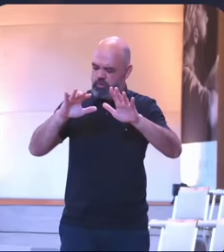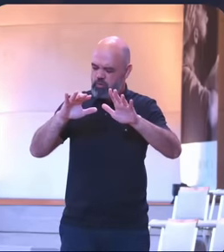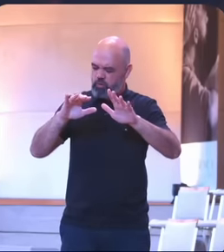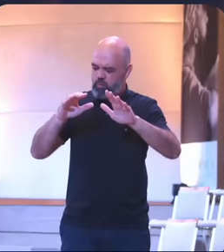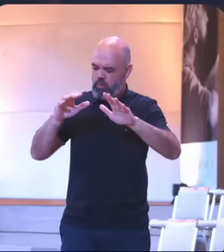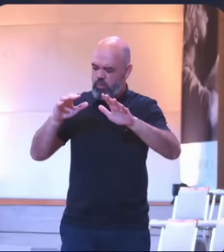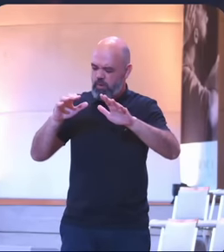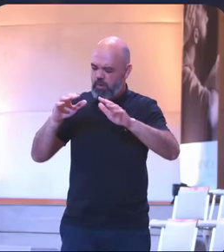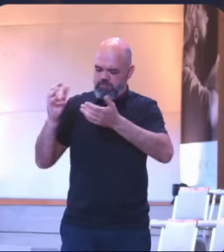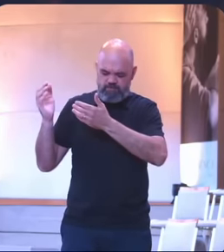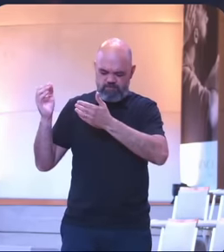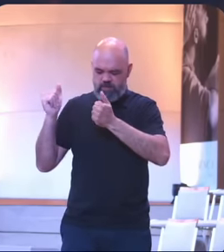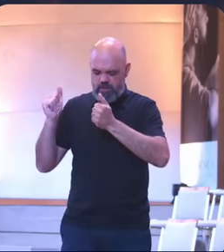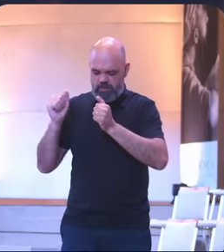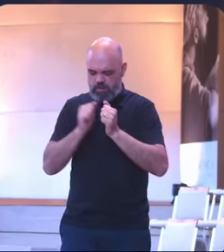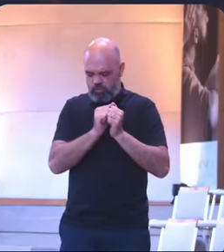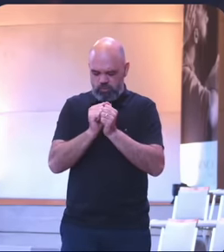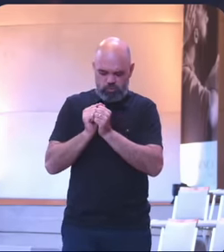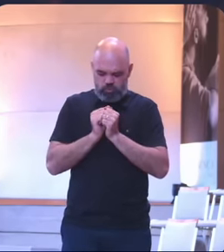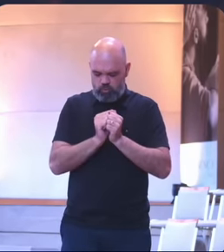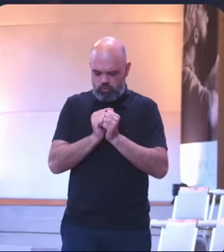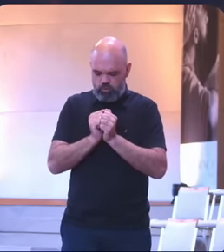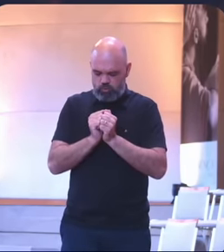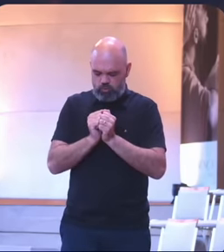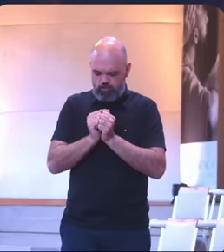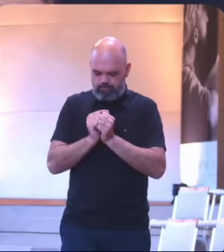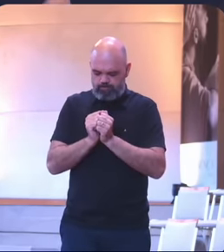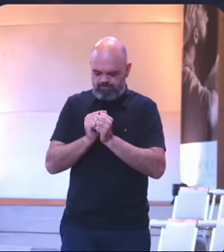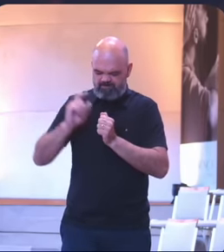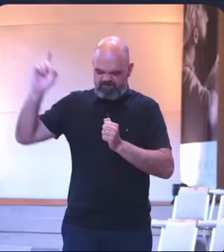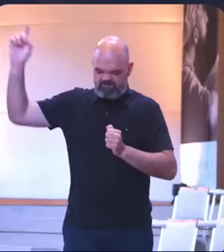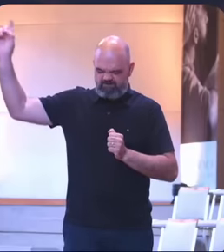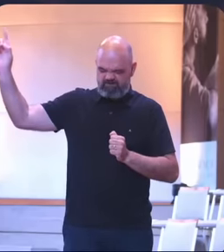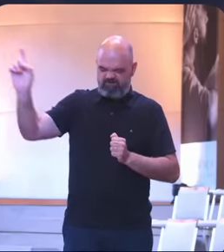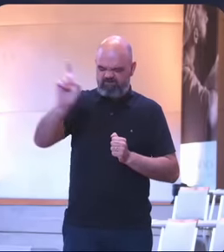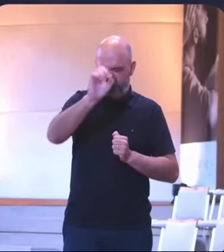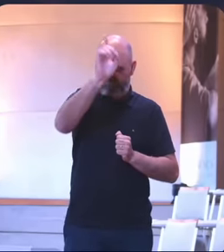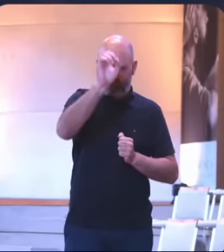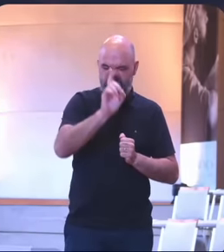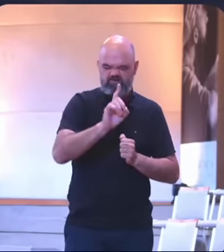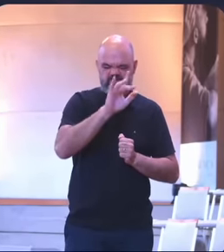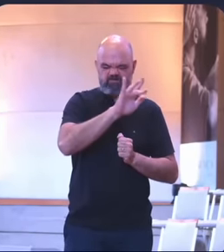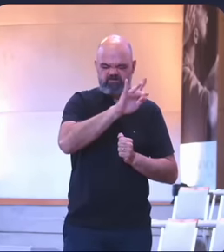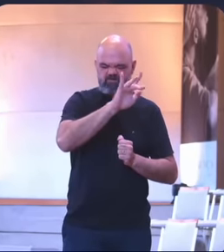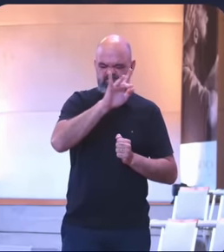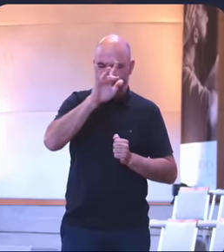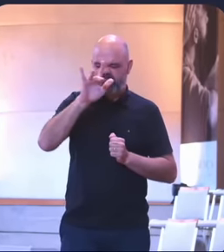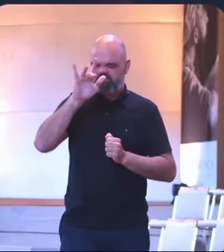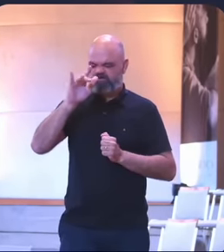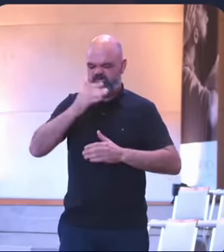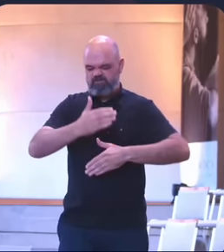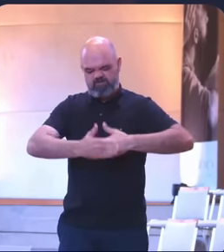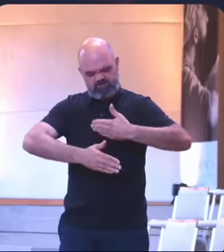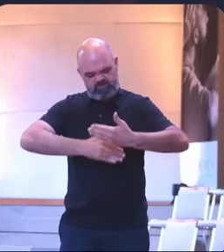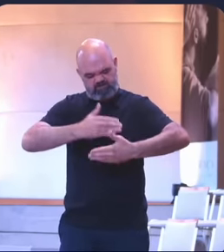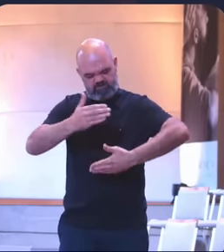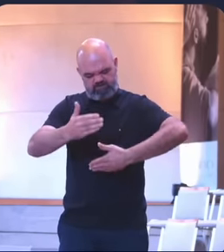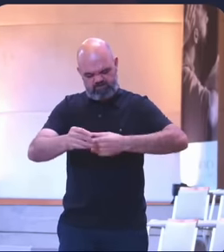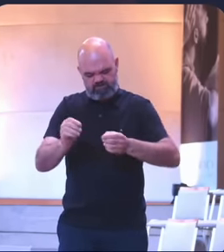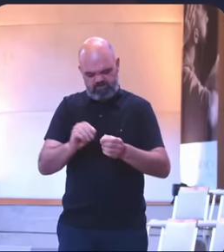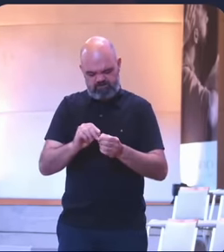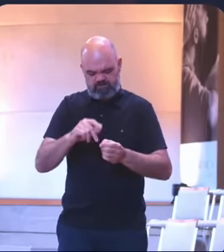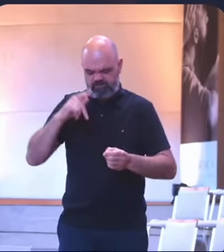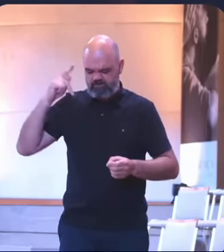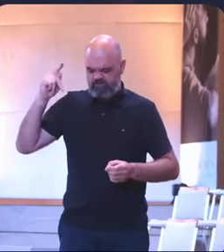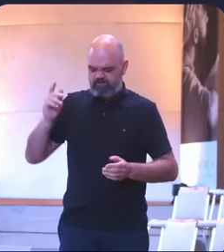aos encontros, nos encontra. Oh, Deus, toca a nossa vida, fala ao nosso coração, continua a fazer os teus